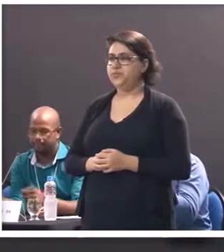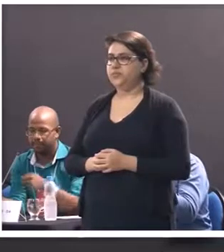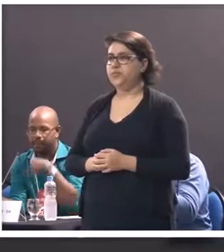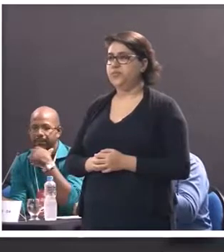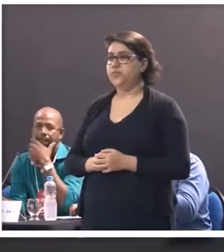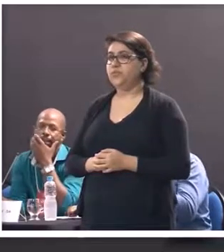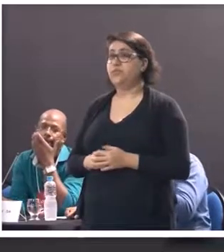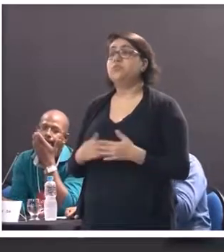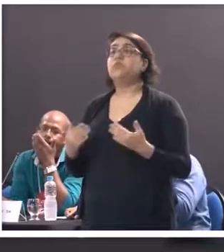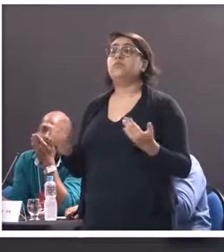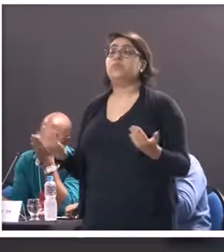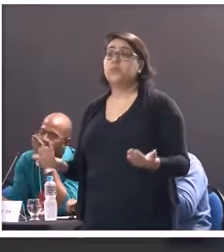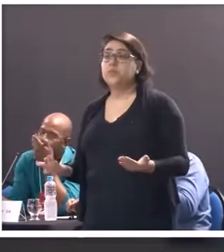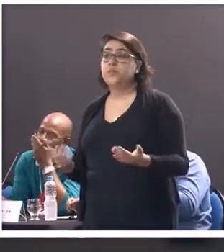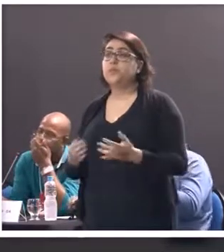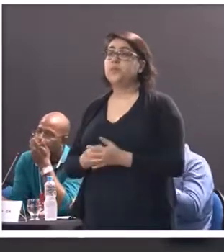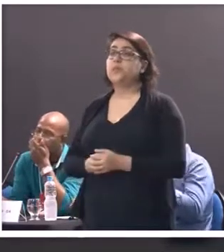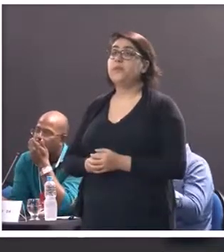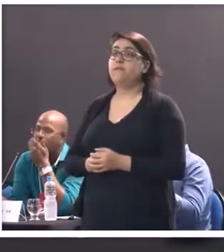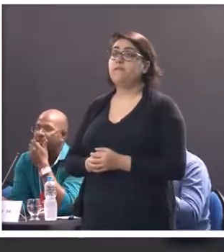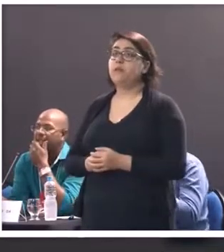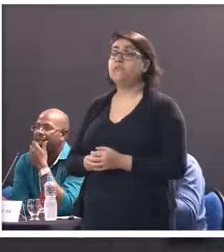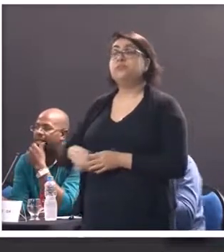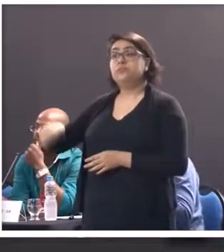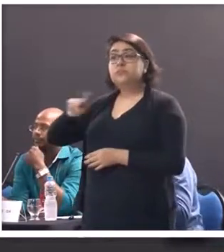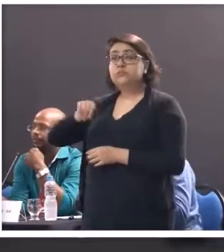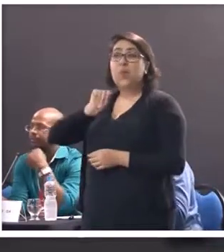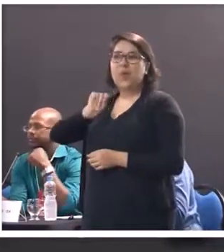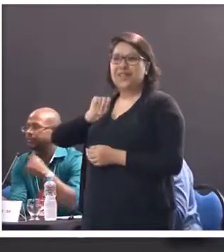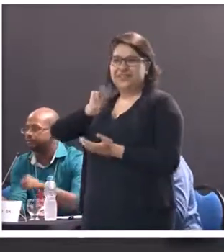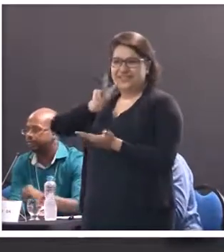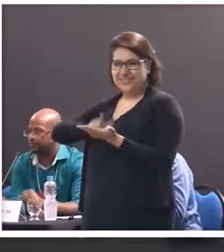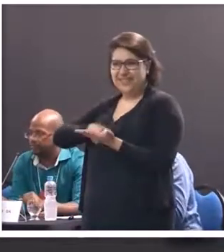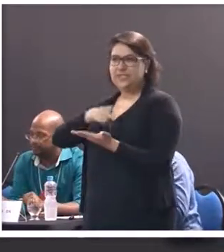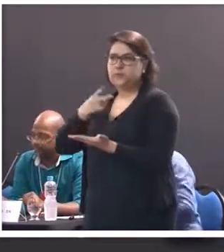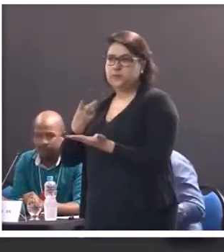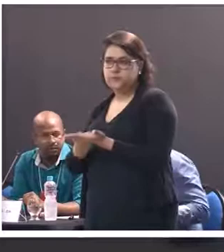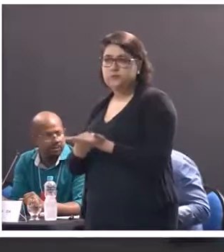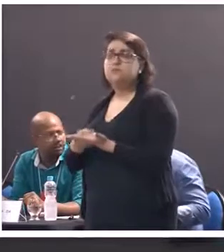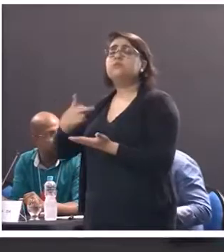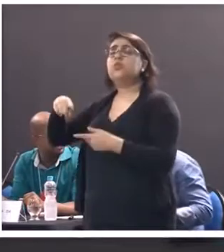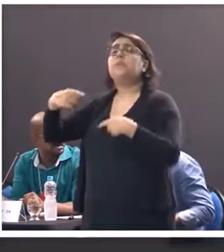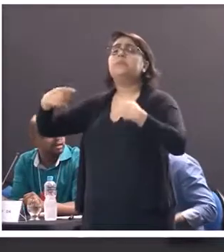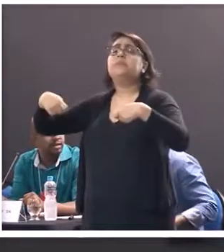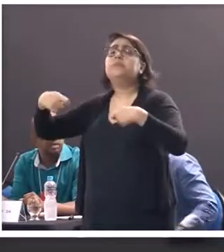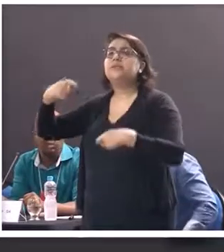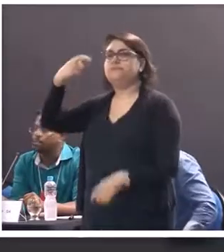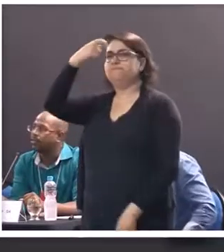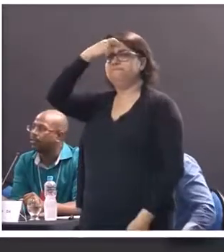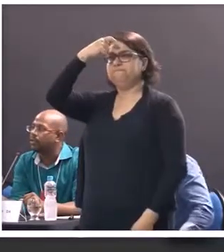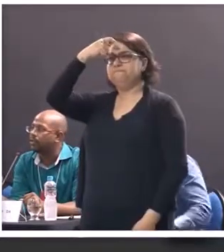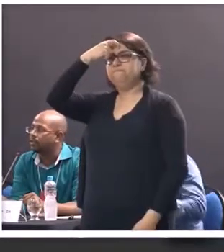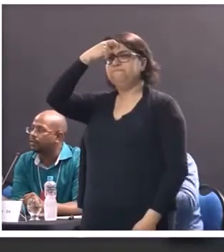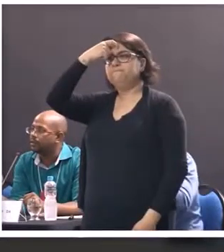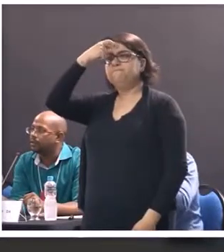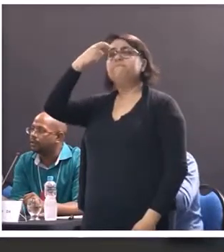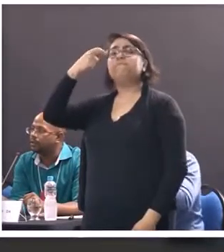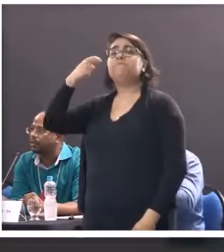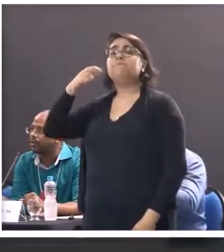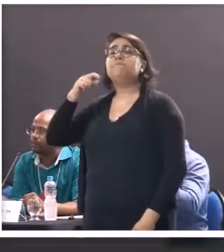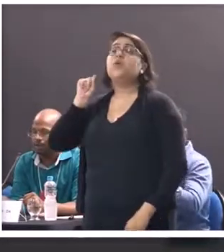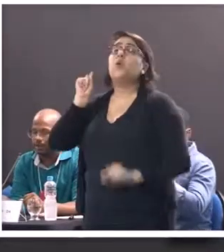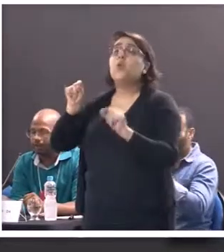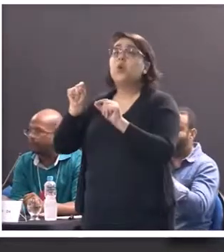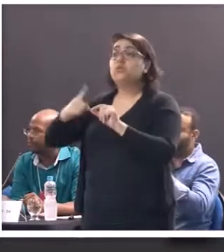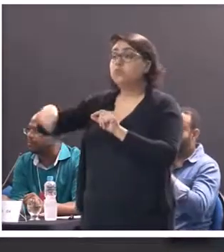O seguinte, quando estamos traduzindo, o que precisamos ter em mente, e quando